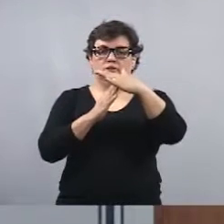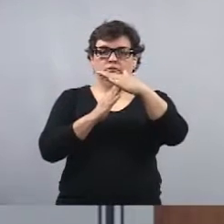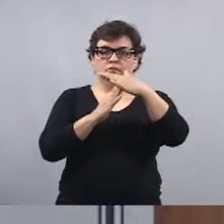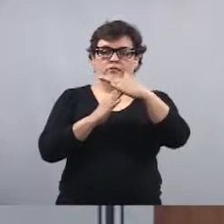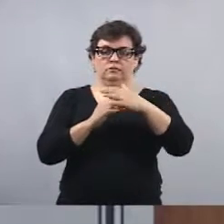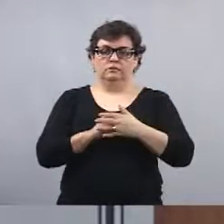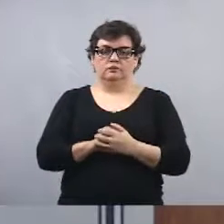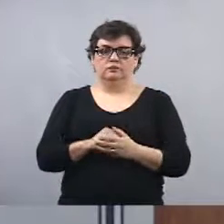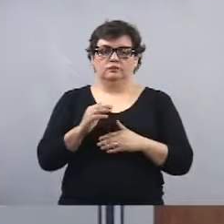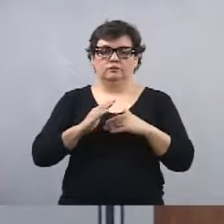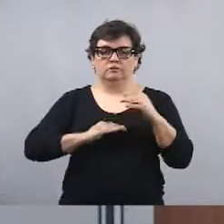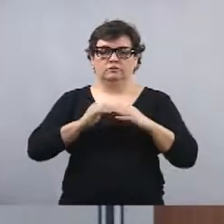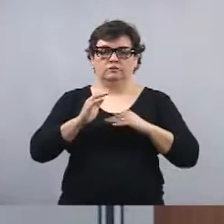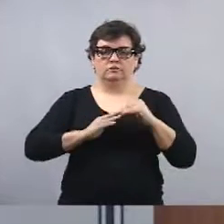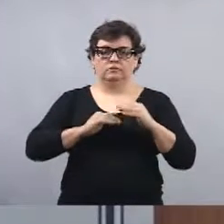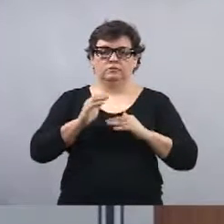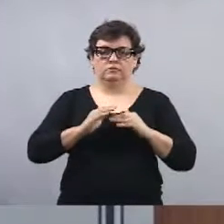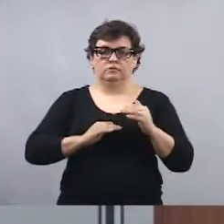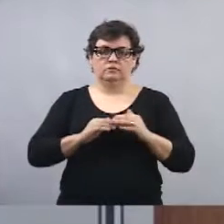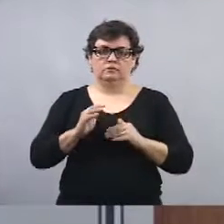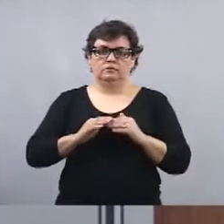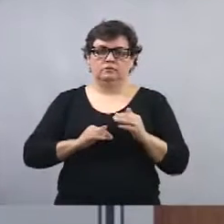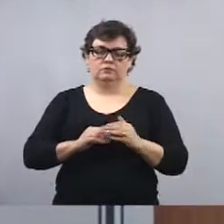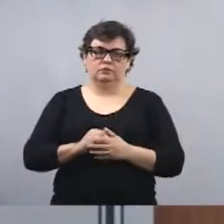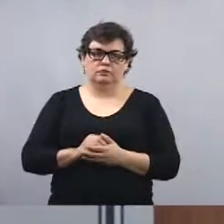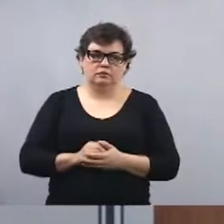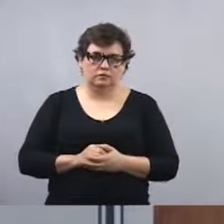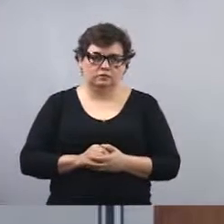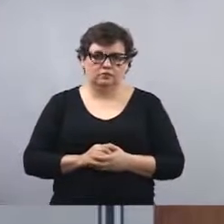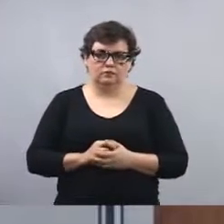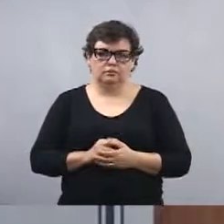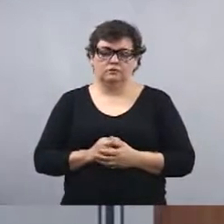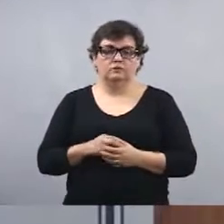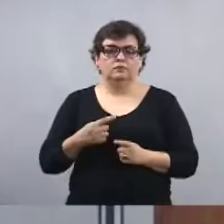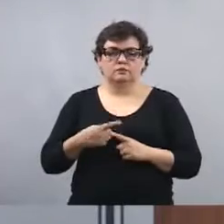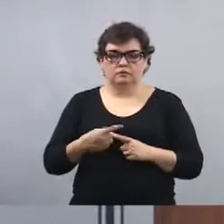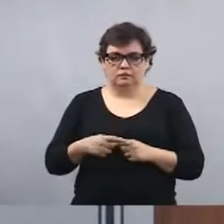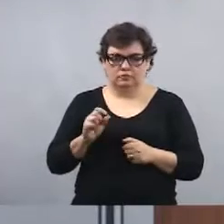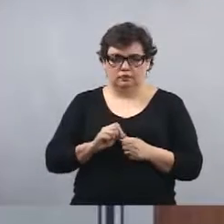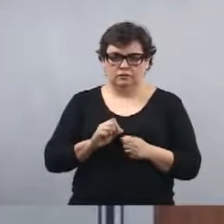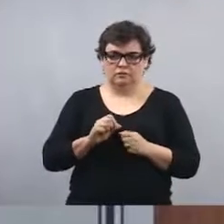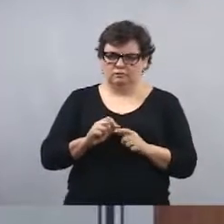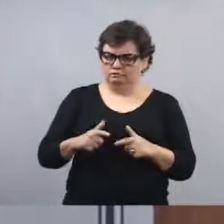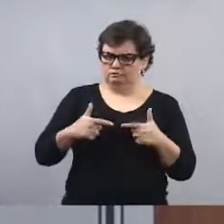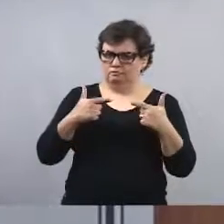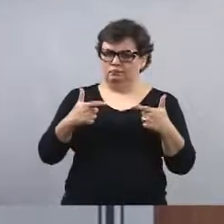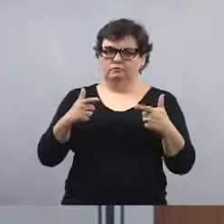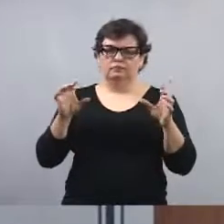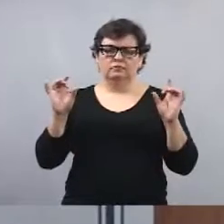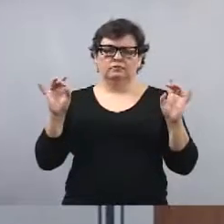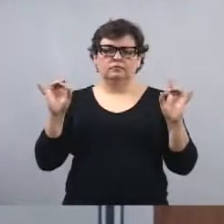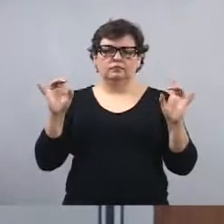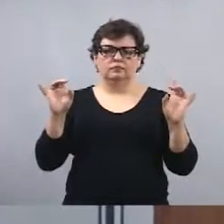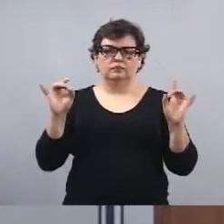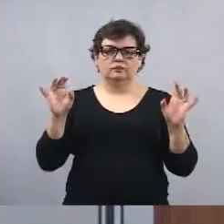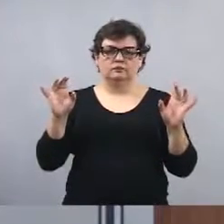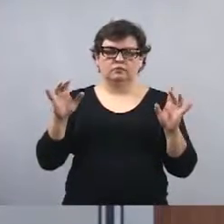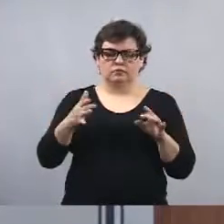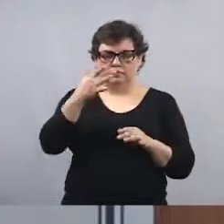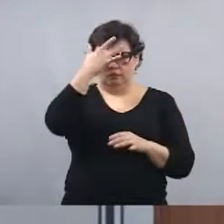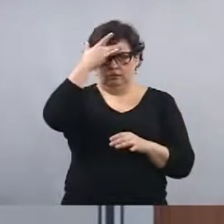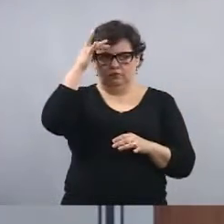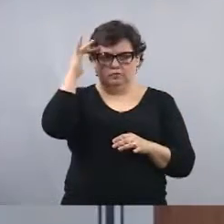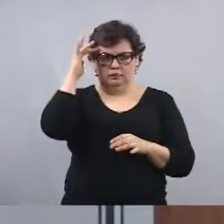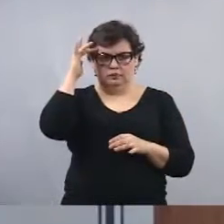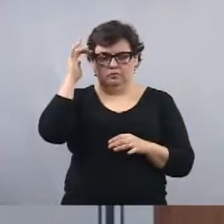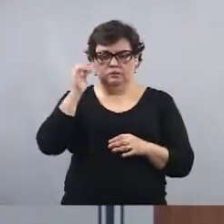que ao sacerdócio, porque ela faz uma defesa, especialmente do cidadão no seu